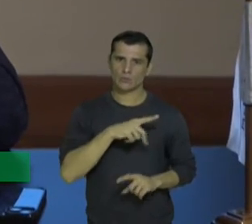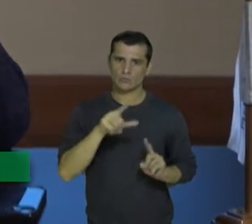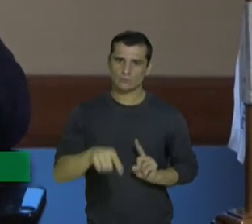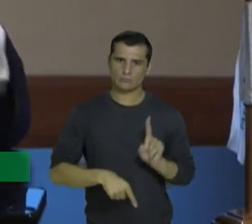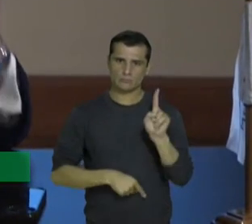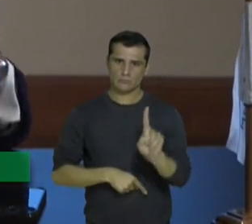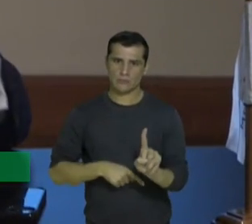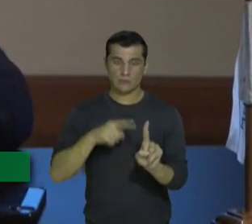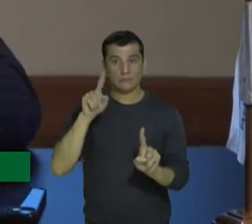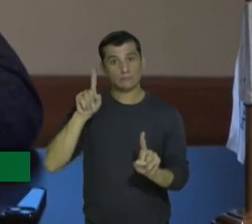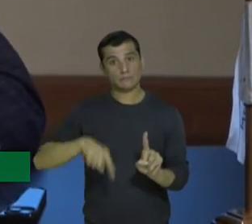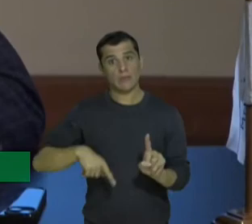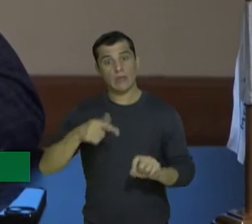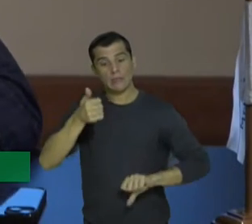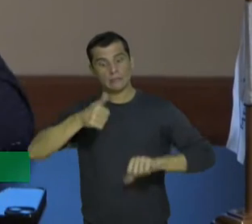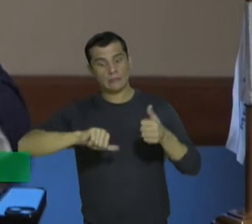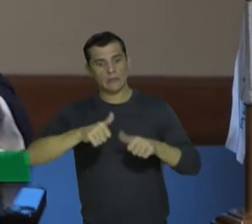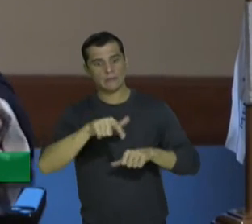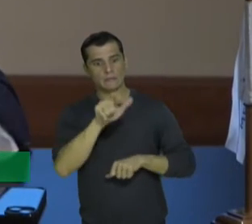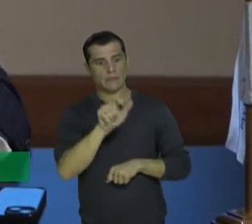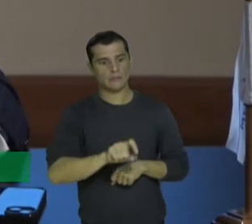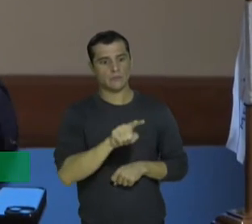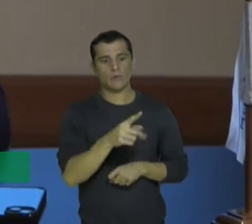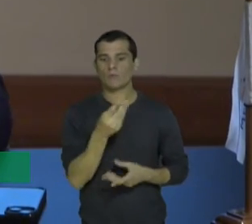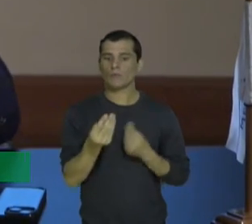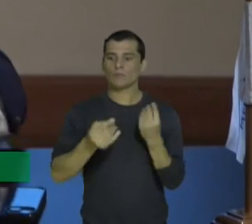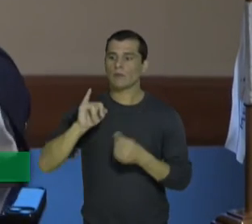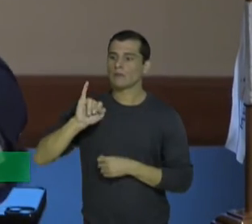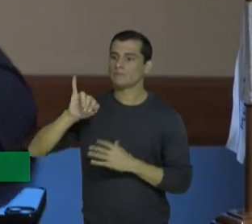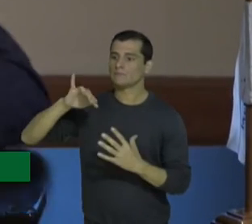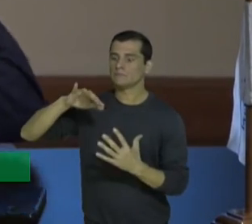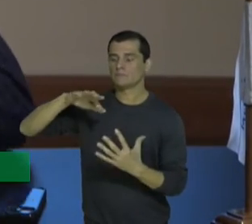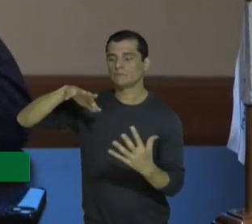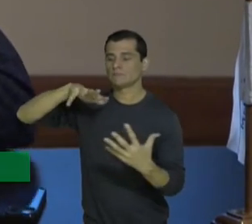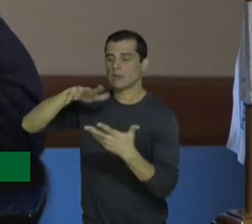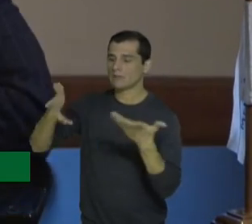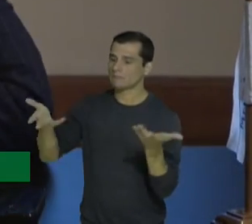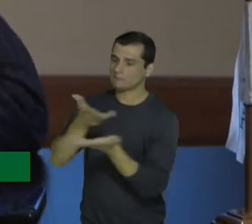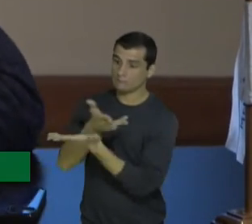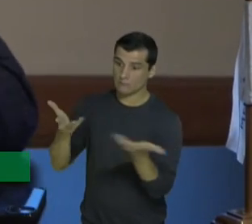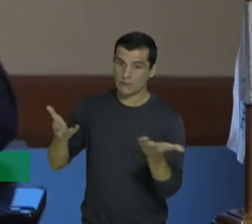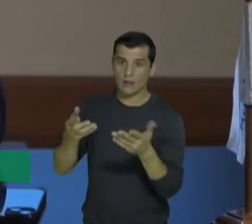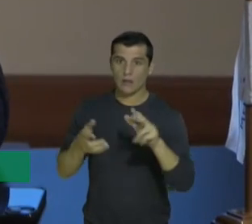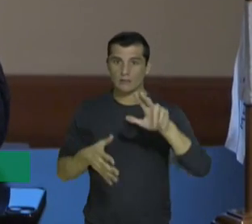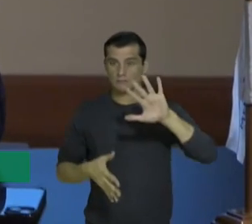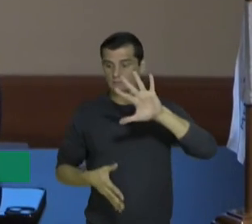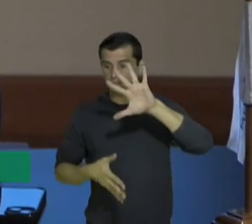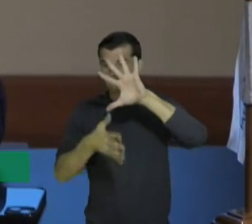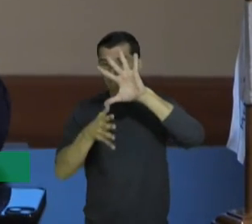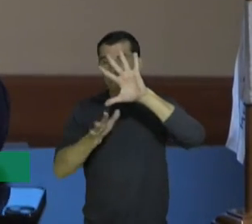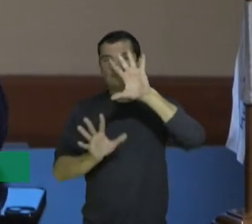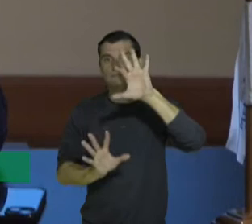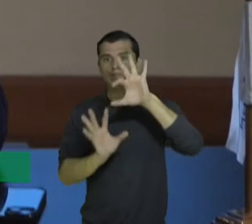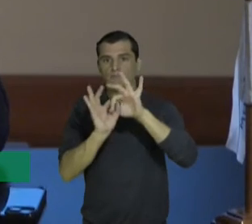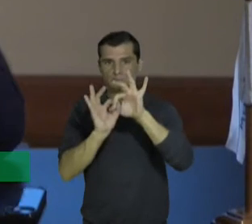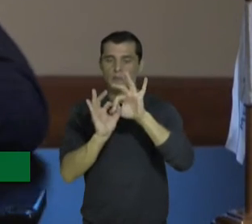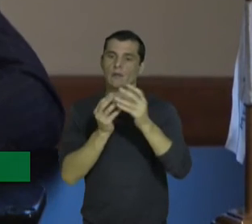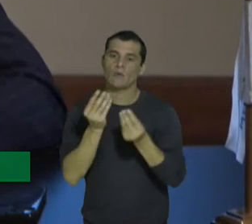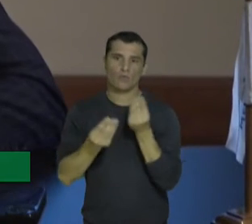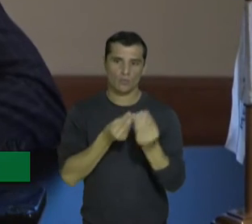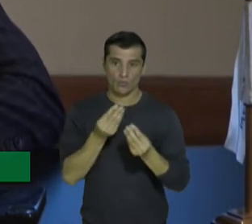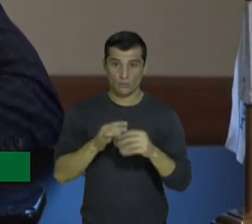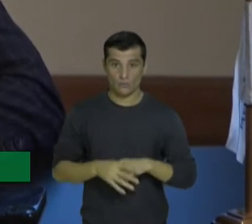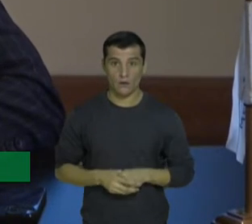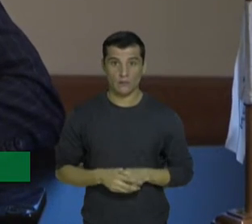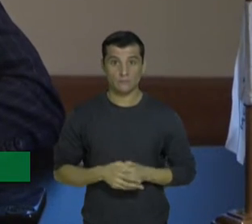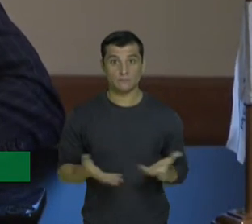análise que a gente vai fazer sobre a integração interamericana uma análise pessoal minha Ah então vamos lá foi